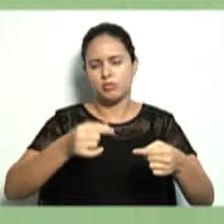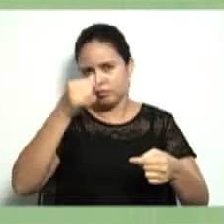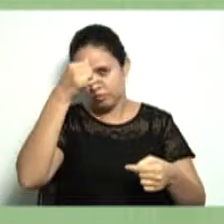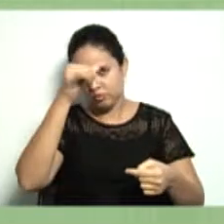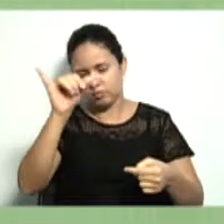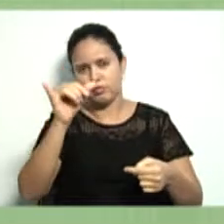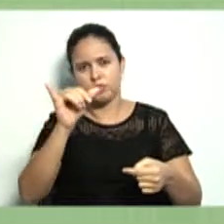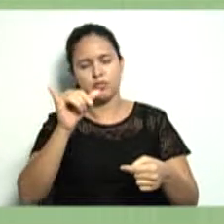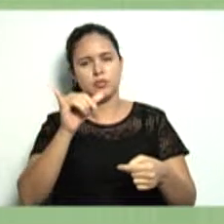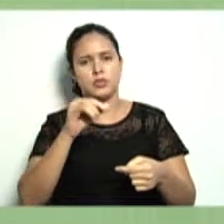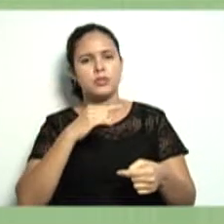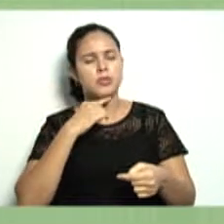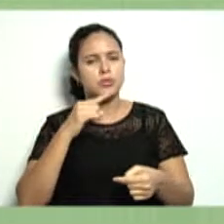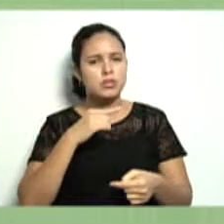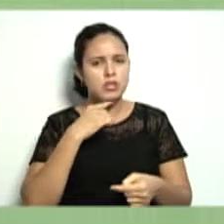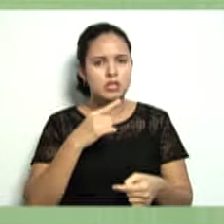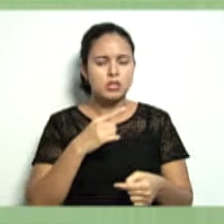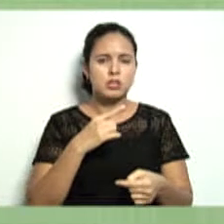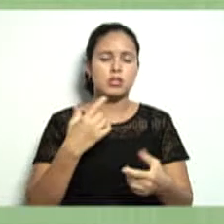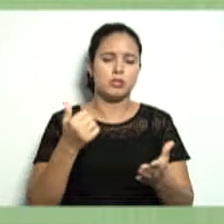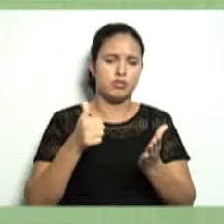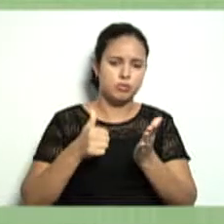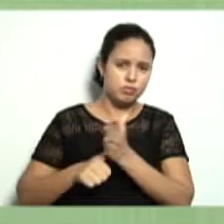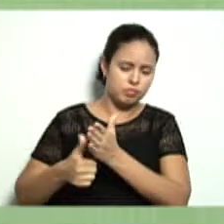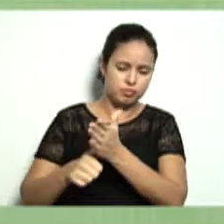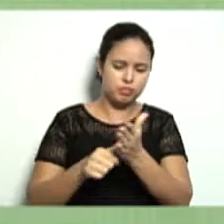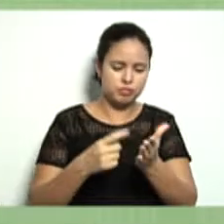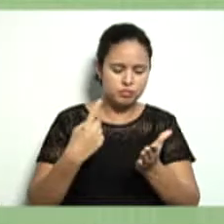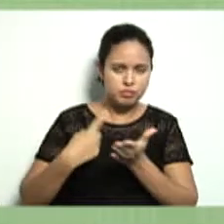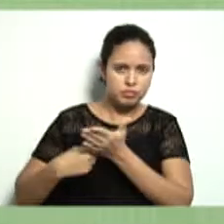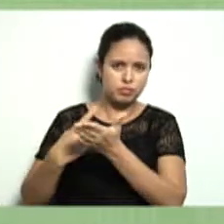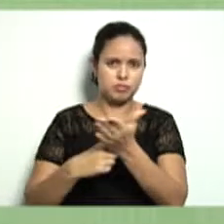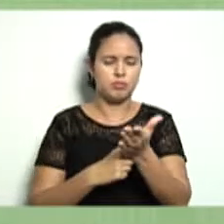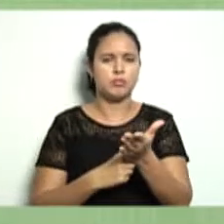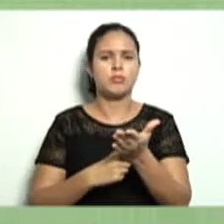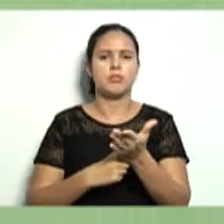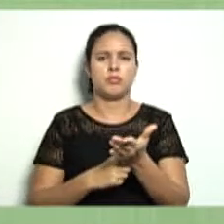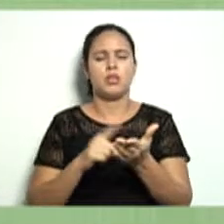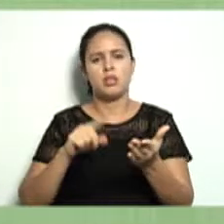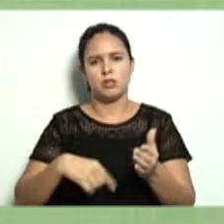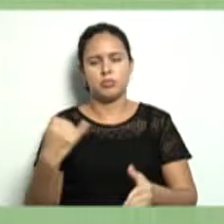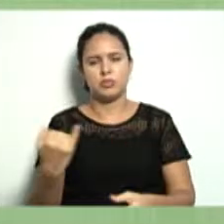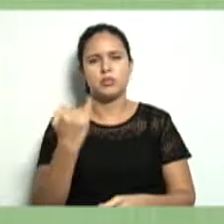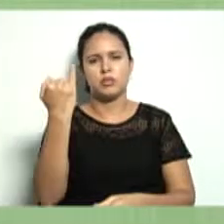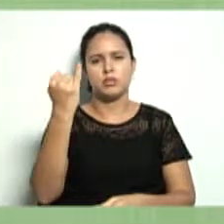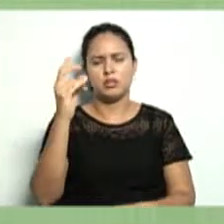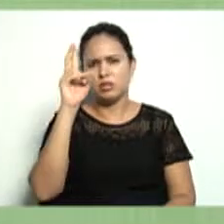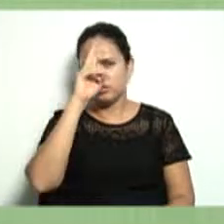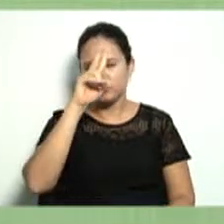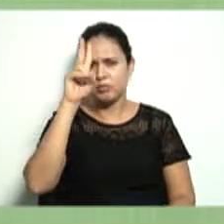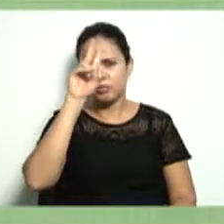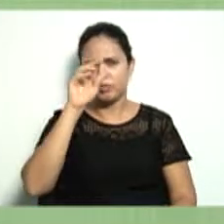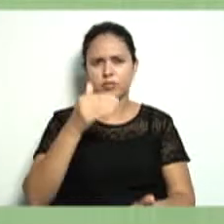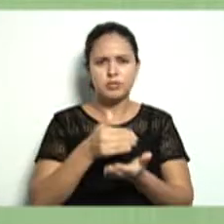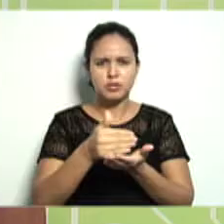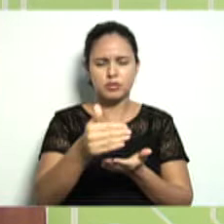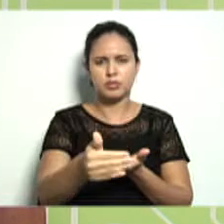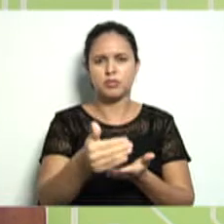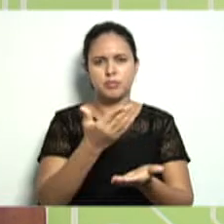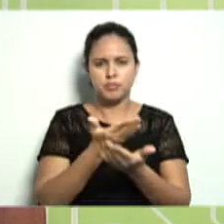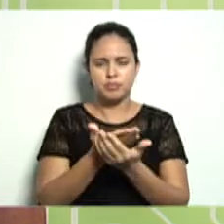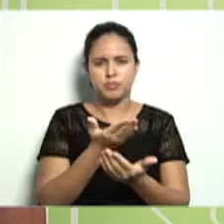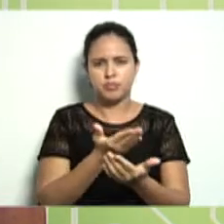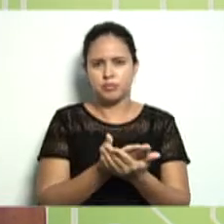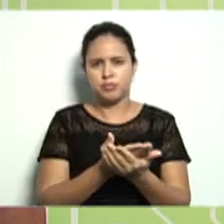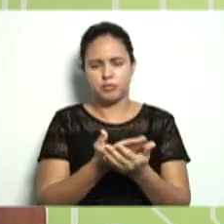inevitável, a cooperação ela é fundamental. Então, lembrando lá do nosso começo das nossas aulas, quando a